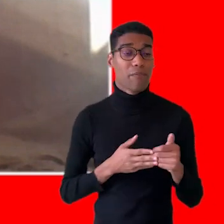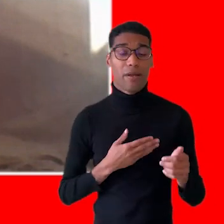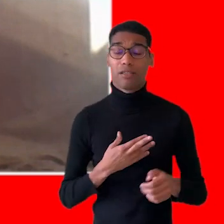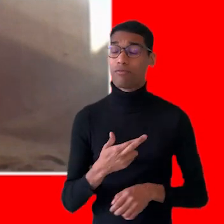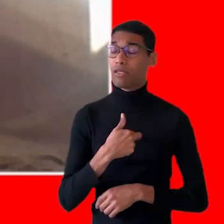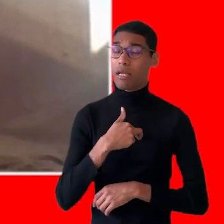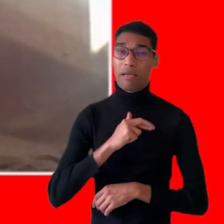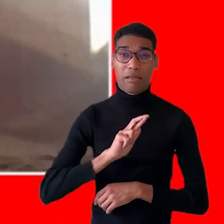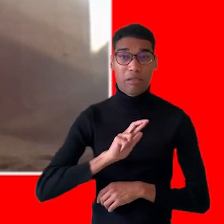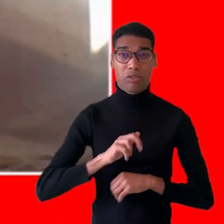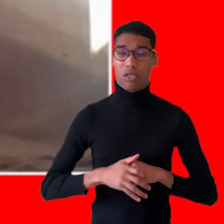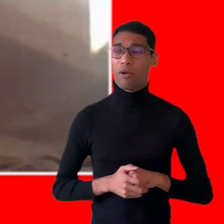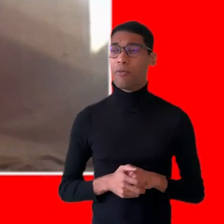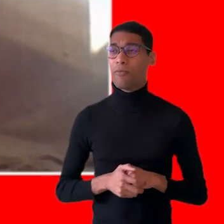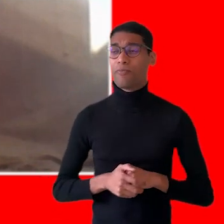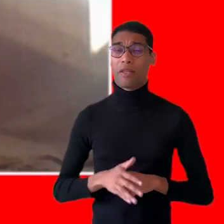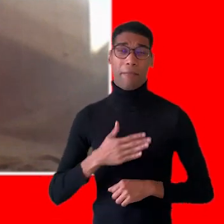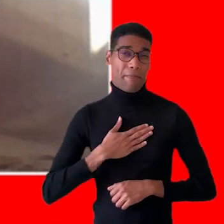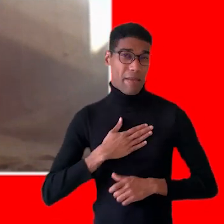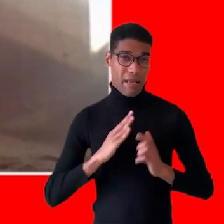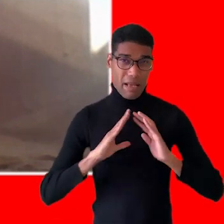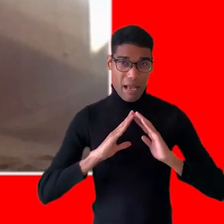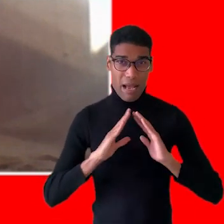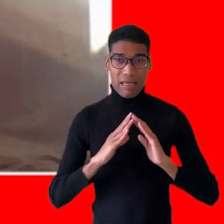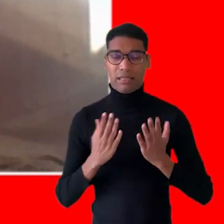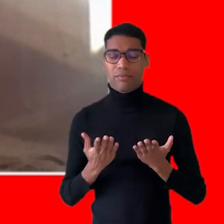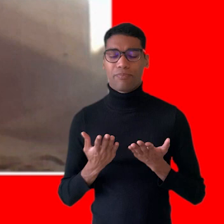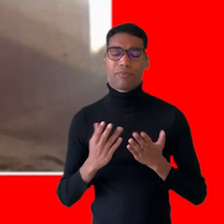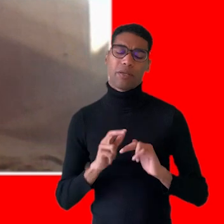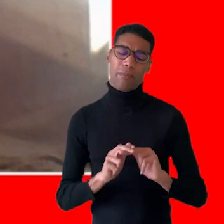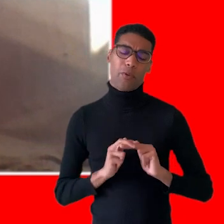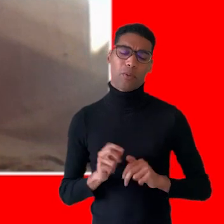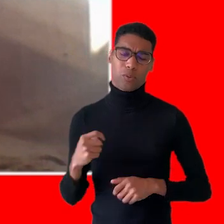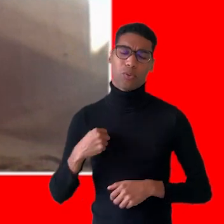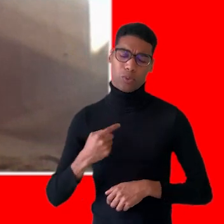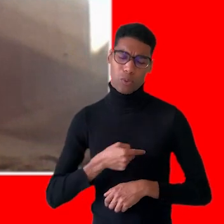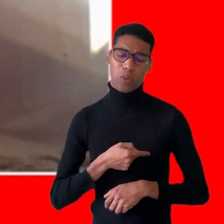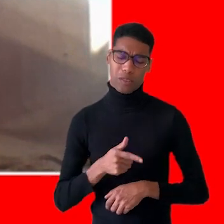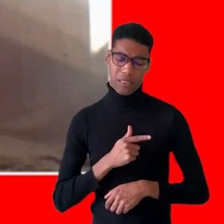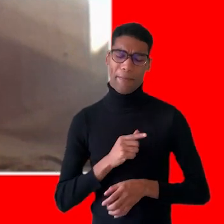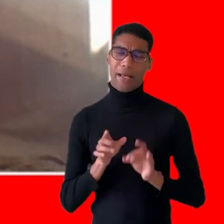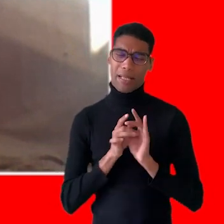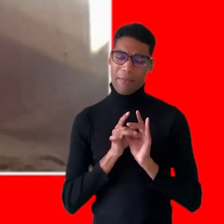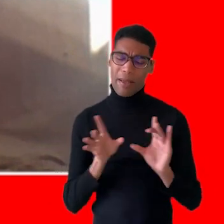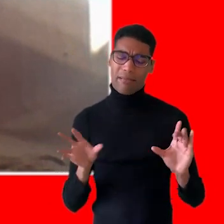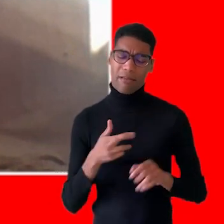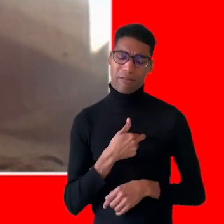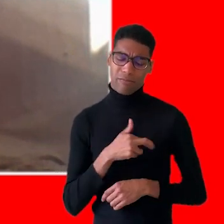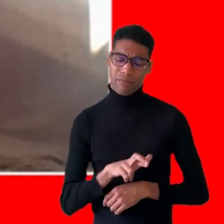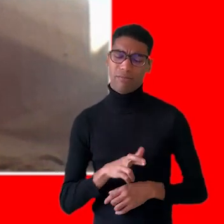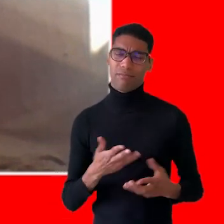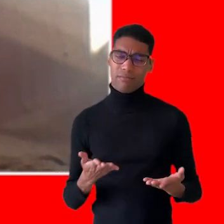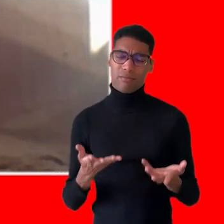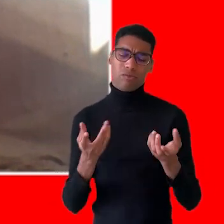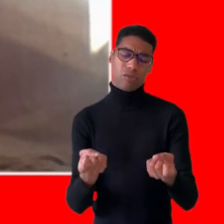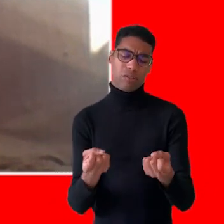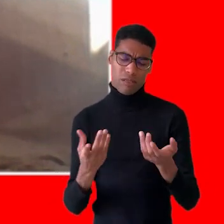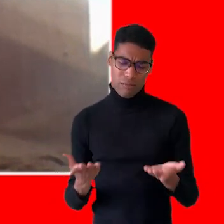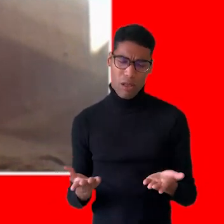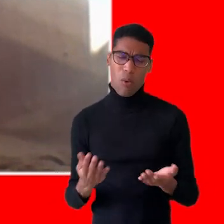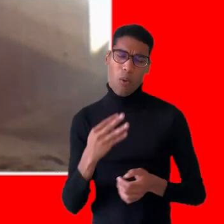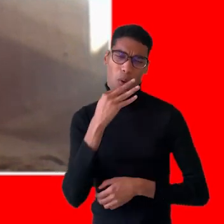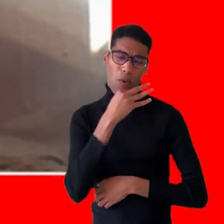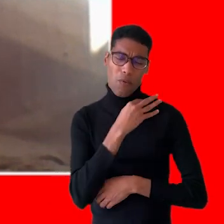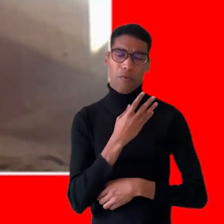de que tipo de religião eu tenho na minha casa, porque nós temos a liberdade de ter as nossas religiões, todo mundo tem a liberdade de ter a